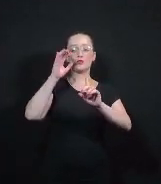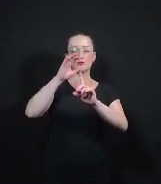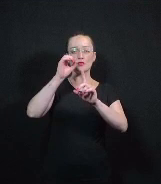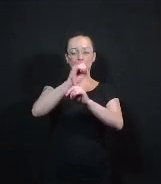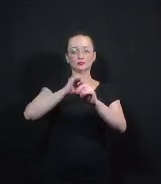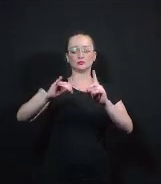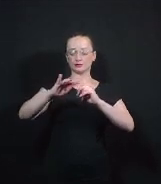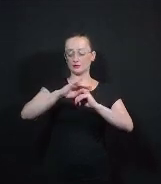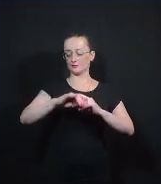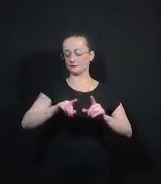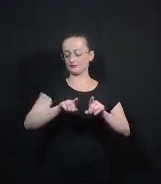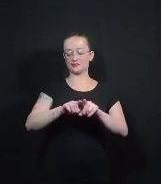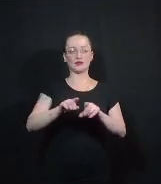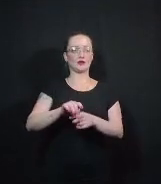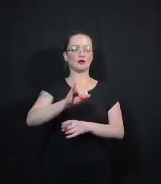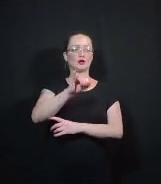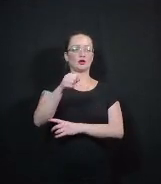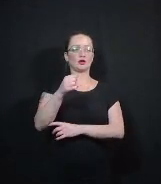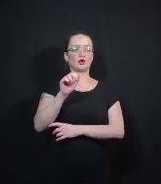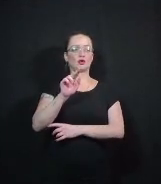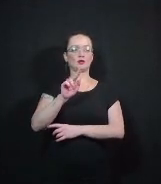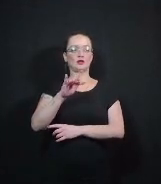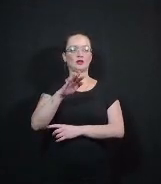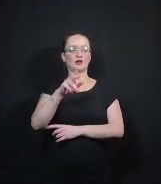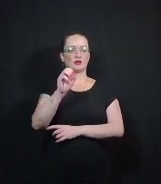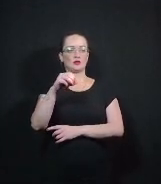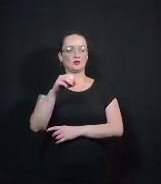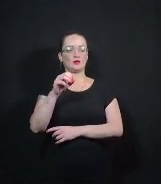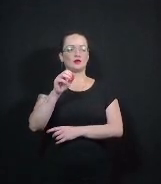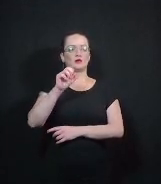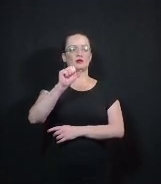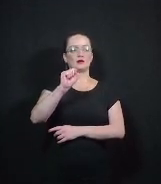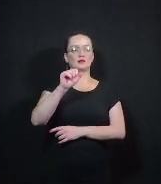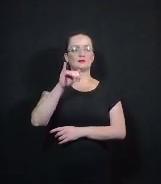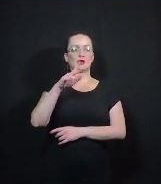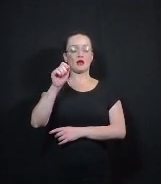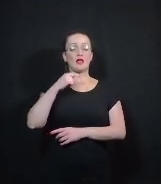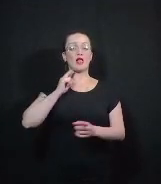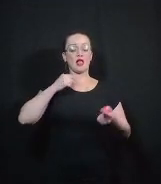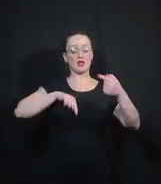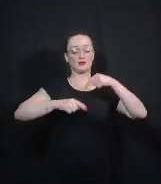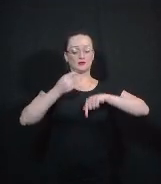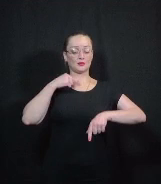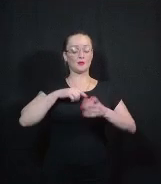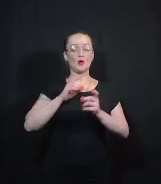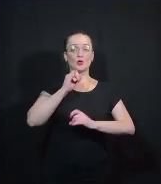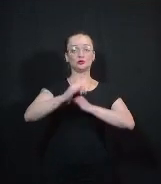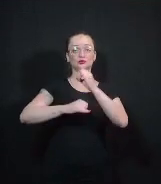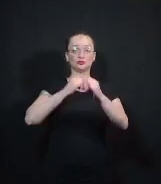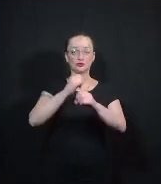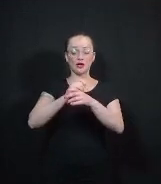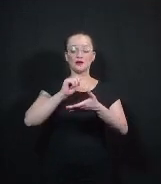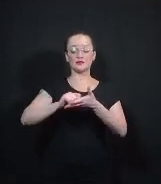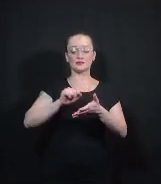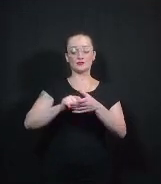e o Juliano Speyer, da BHUP, que ele é antropólogo digital, escritor e